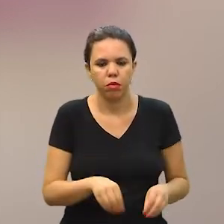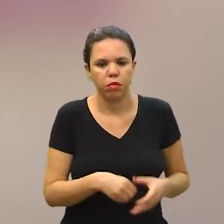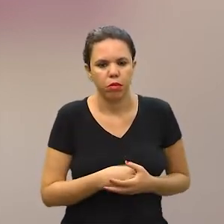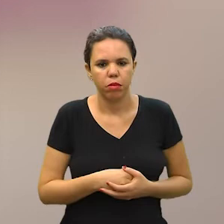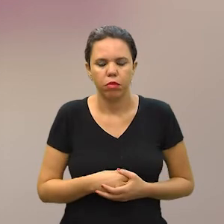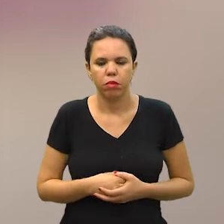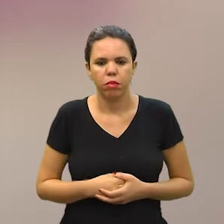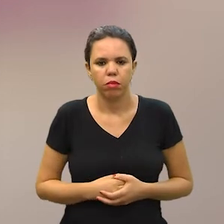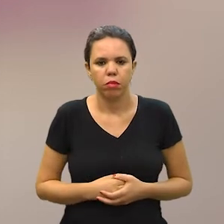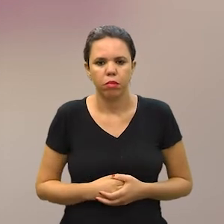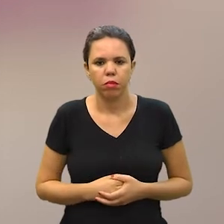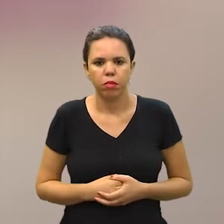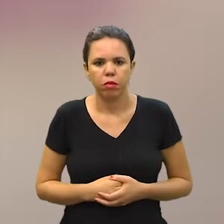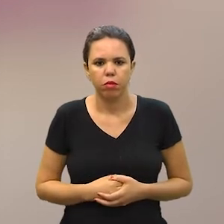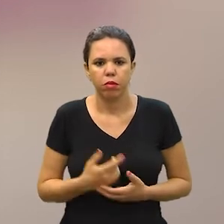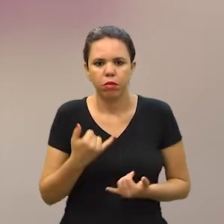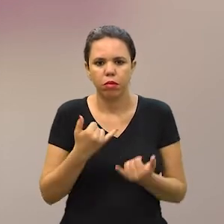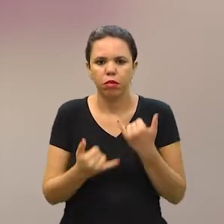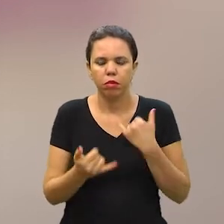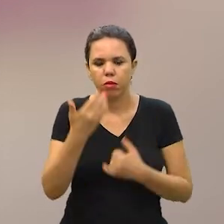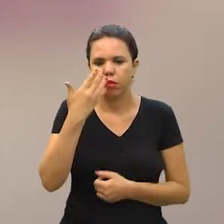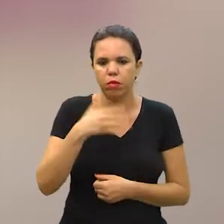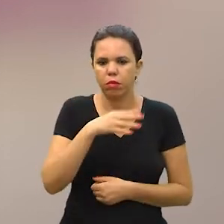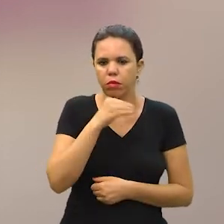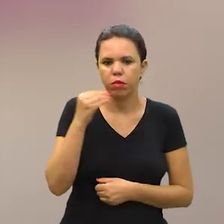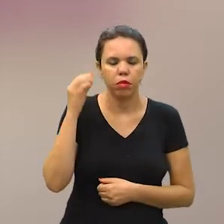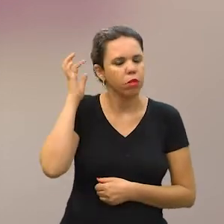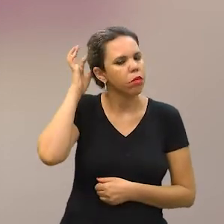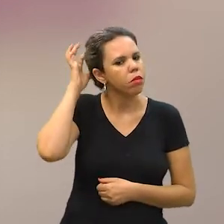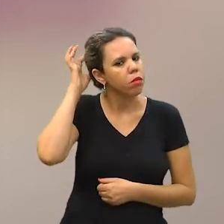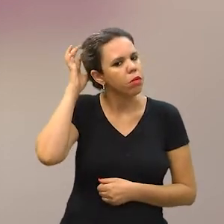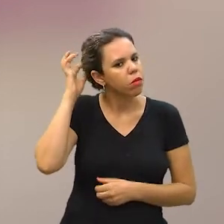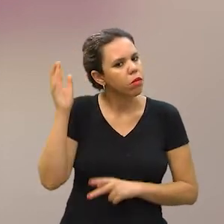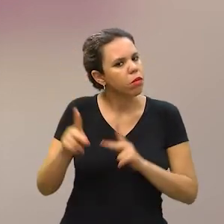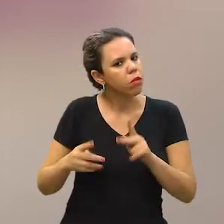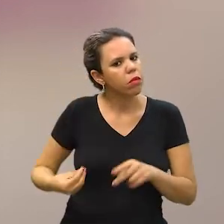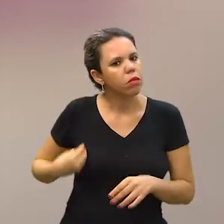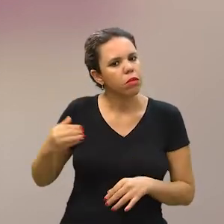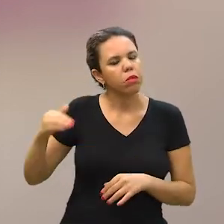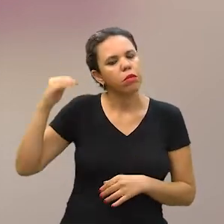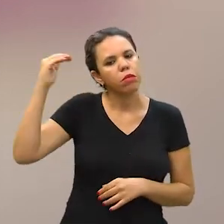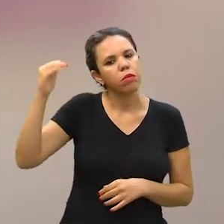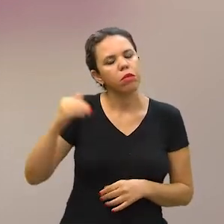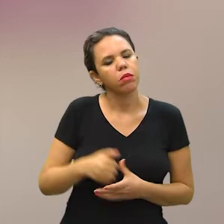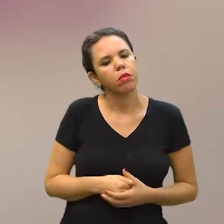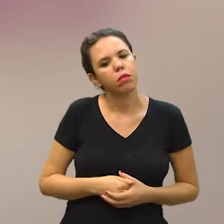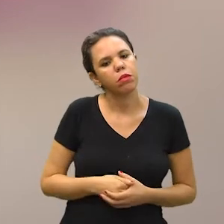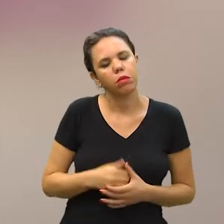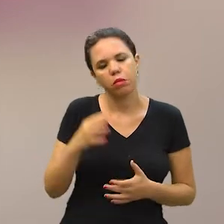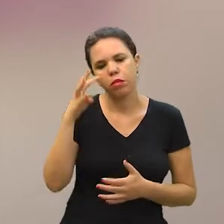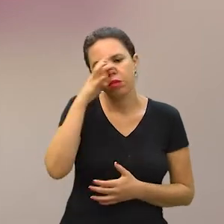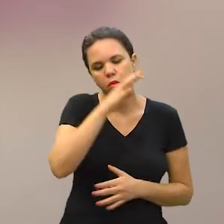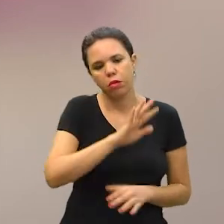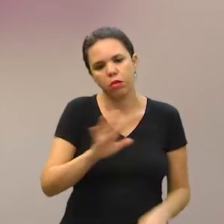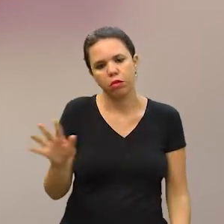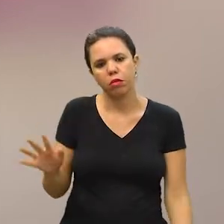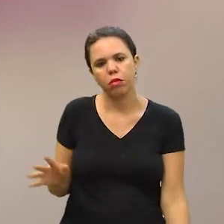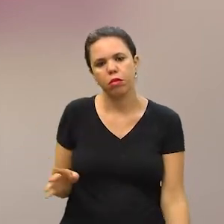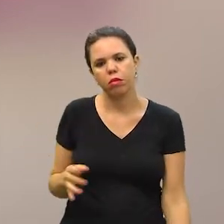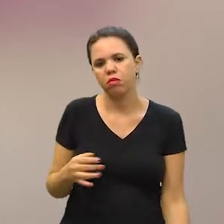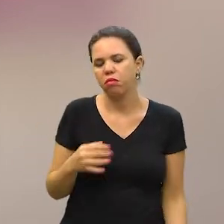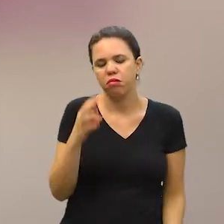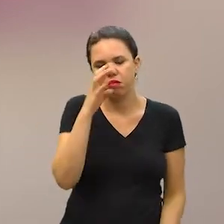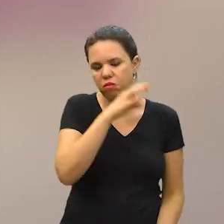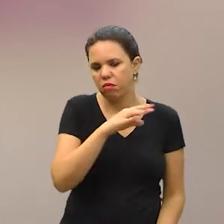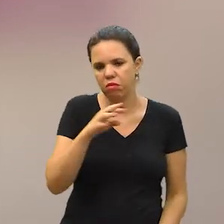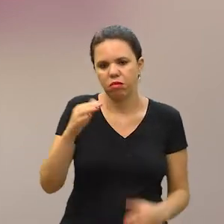prejuízo global que é semelhante ao da criança e do adolescente, mas na vida adulta. Então, é aquele adulto que não se submete, por exemplo, a uma chefia